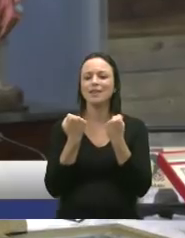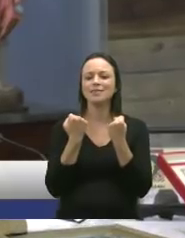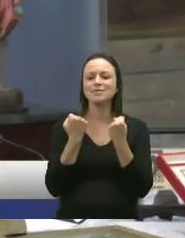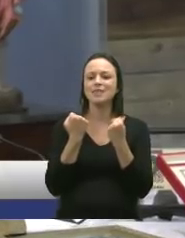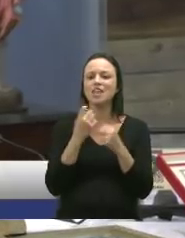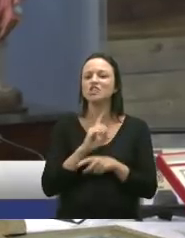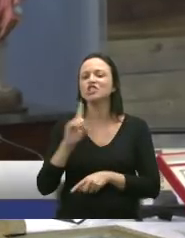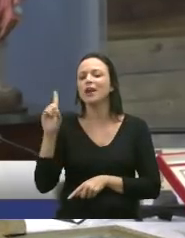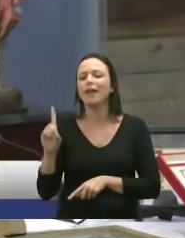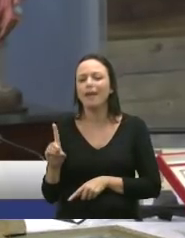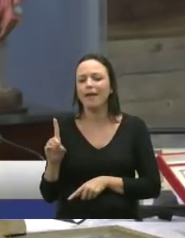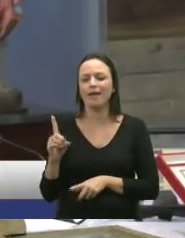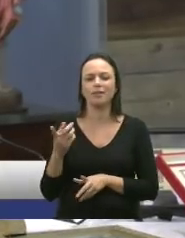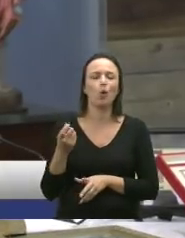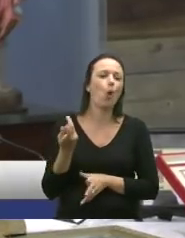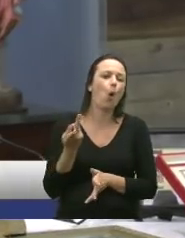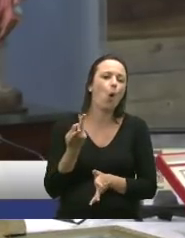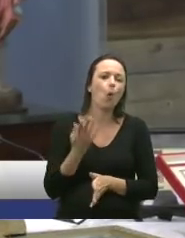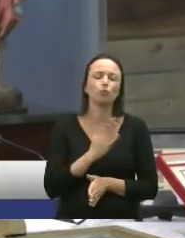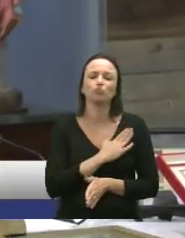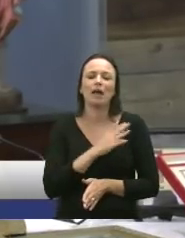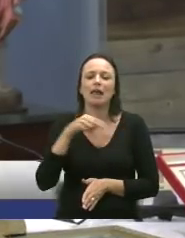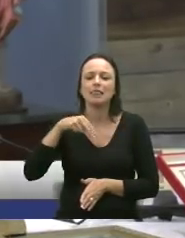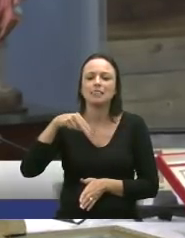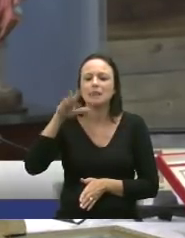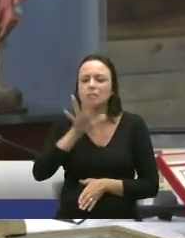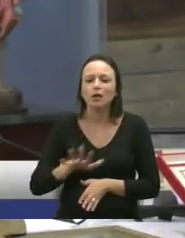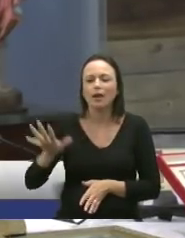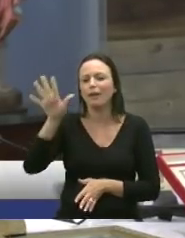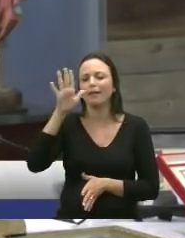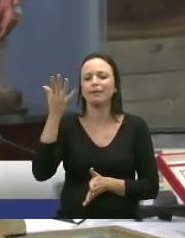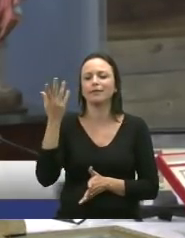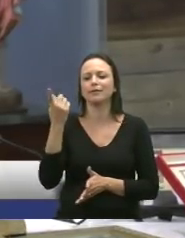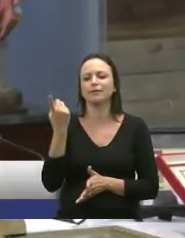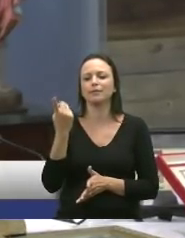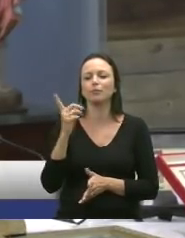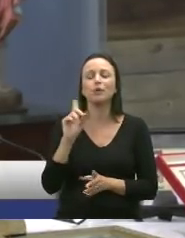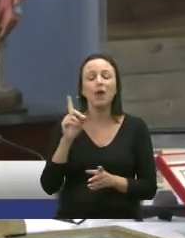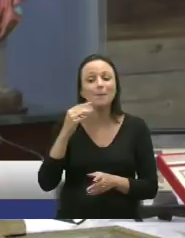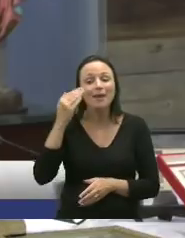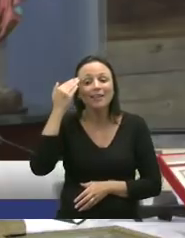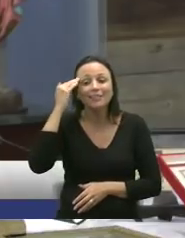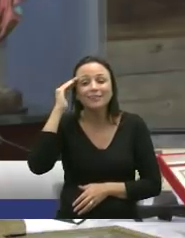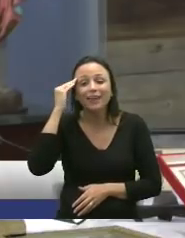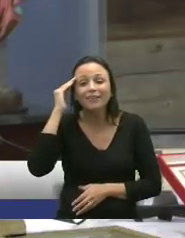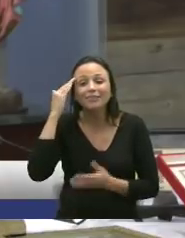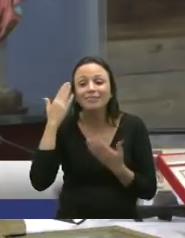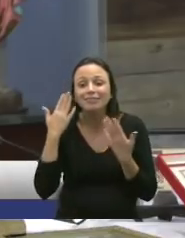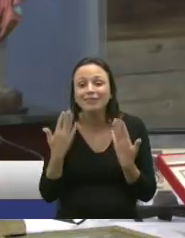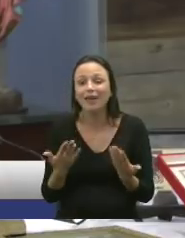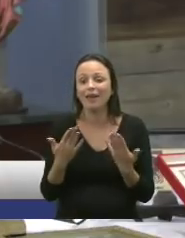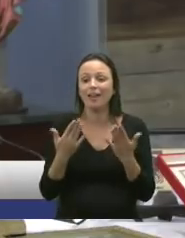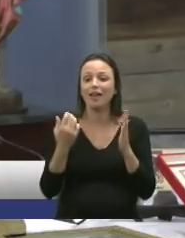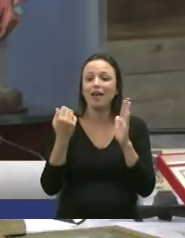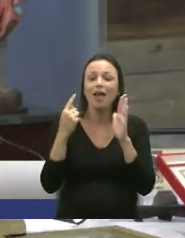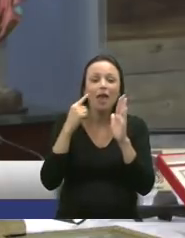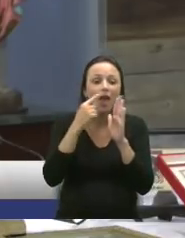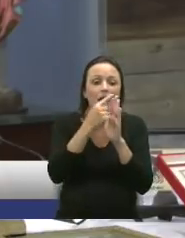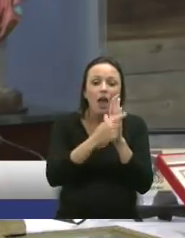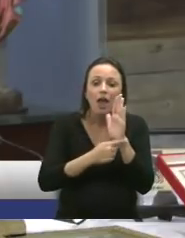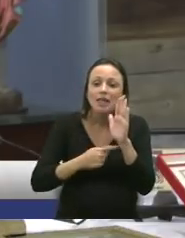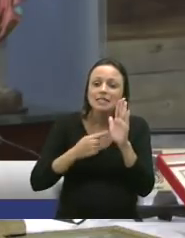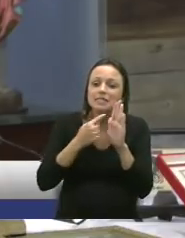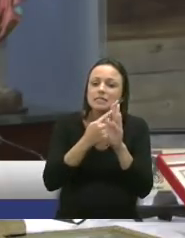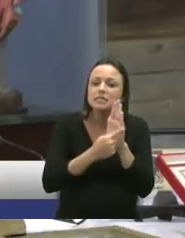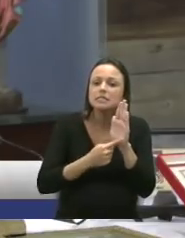Não é defender nacionalismo ou patriotismo necessariamente, mas é entender símbolos, porque eles têm uma força muito